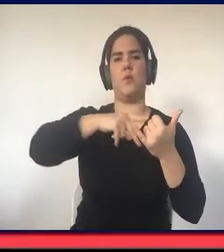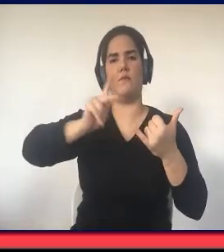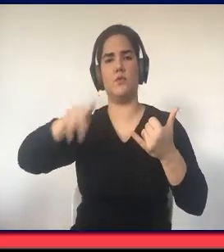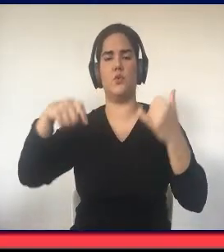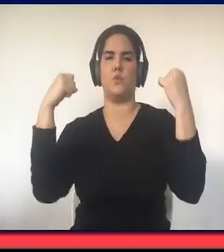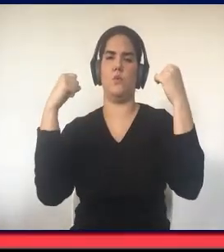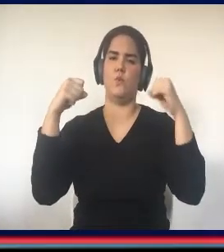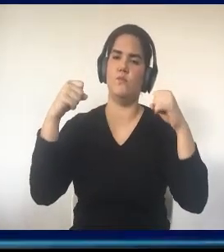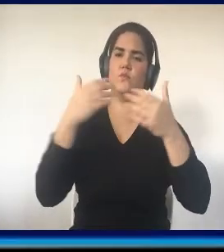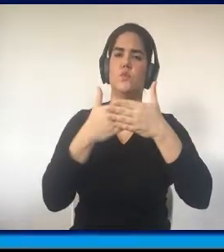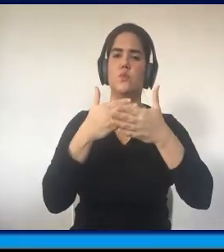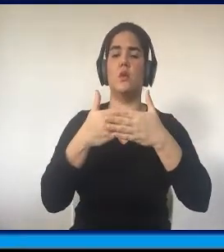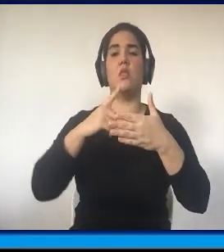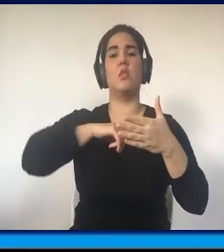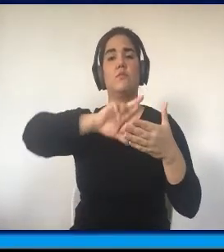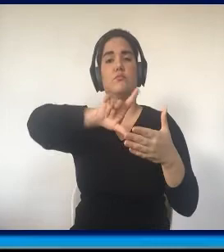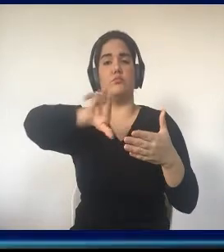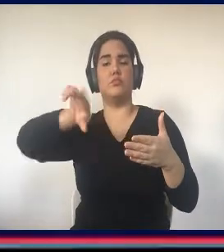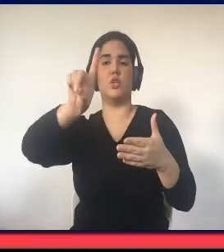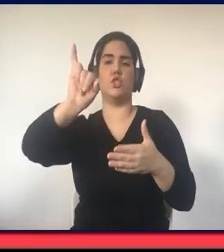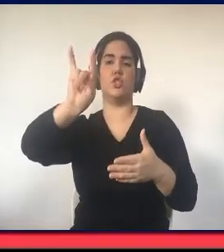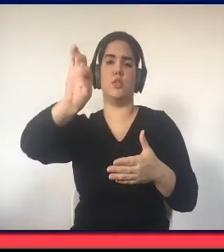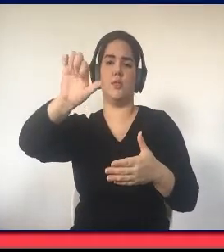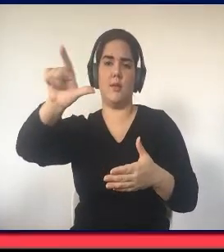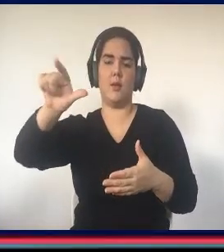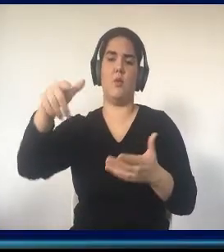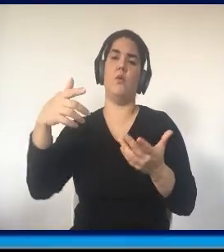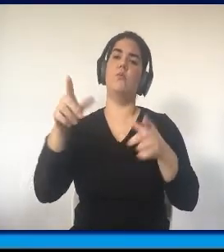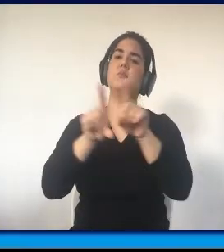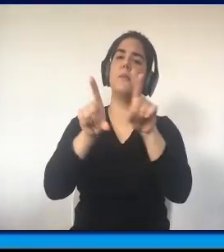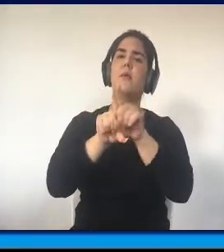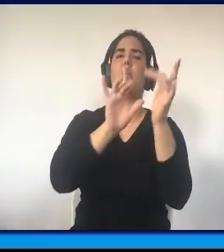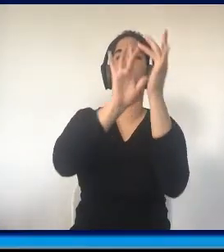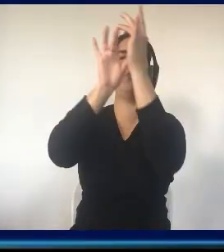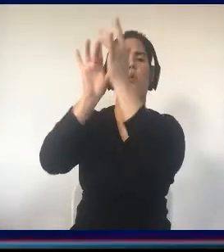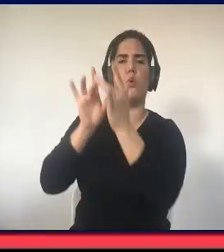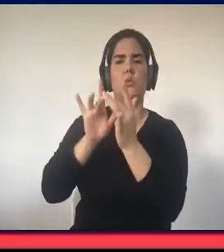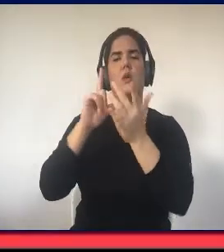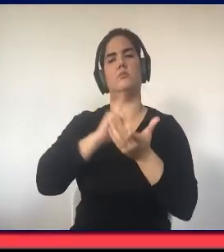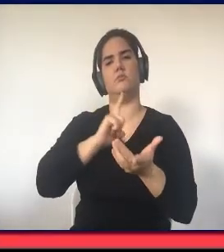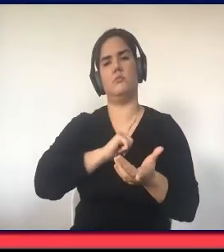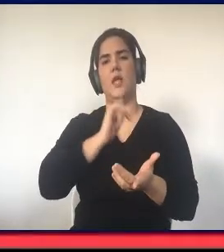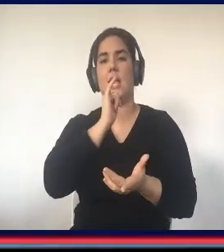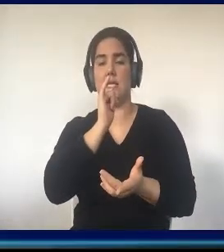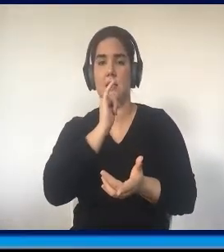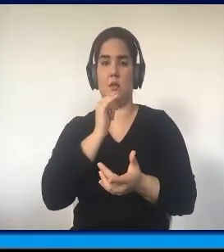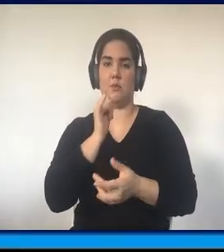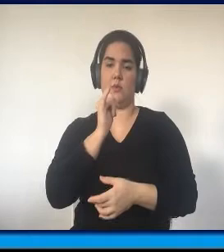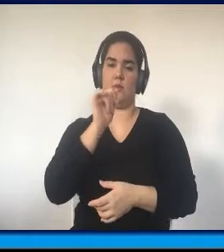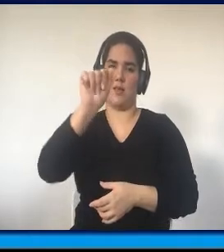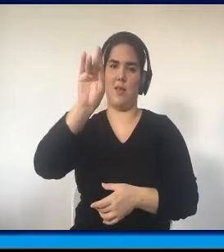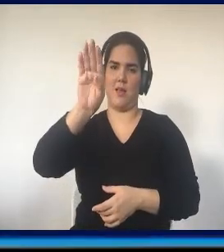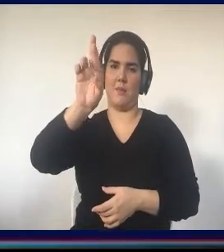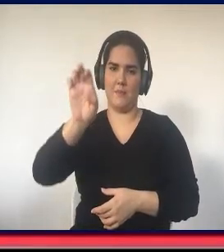ferramentas digitais e também contatos, né? Um exemplo, eu vou dar um exemplo aqui da Abre. O quanto que a Abre